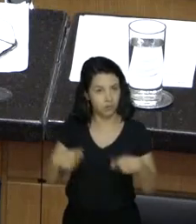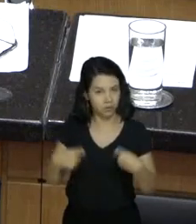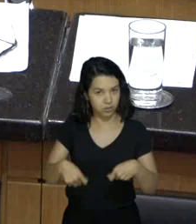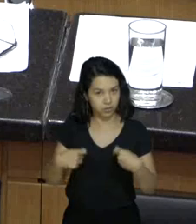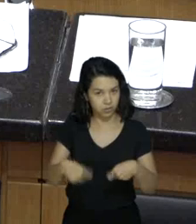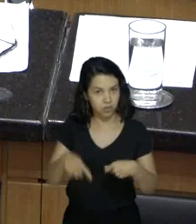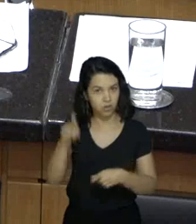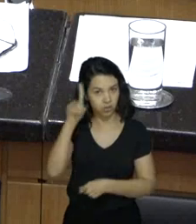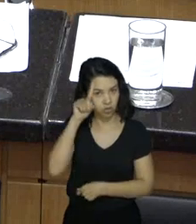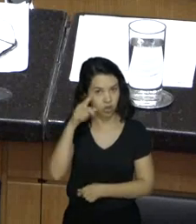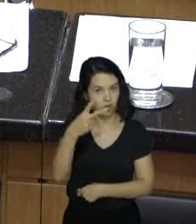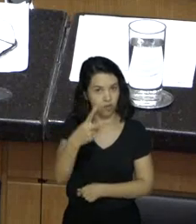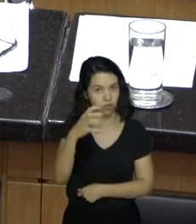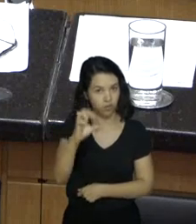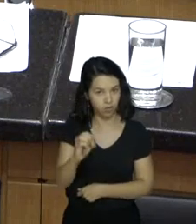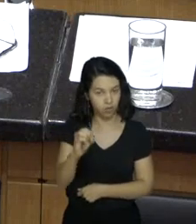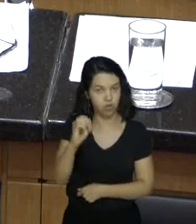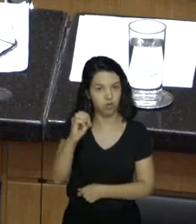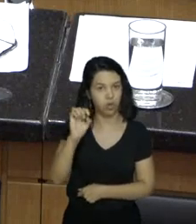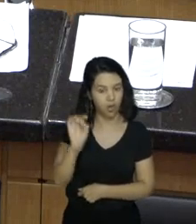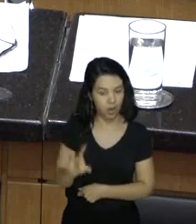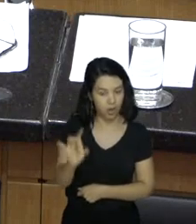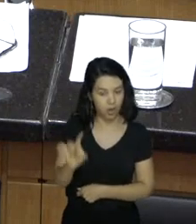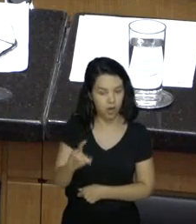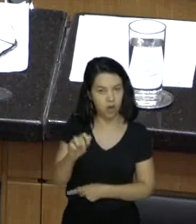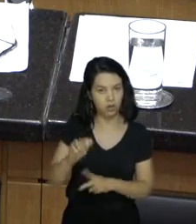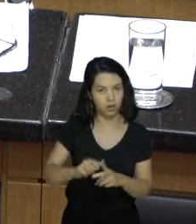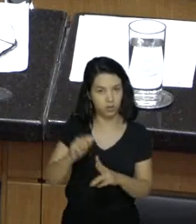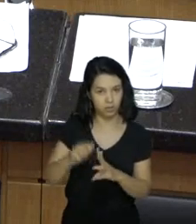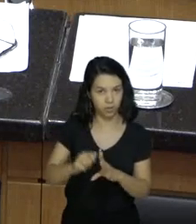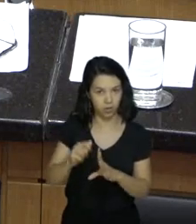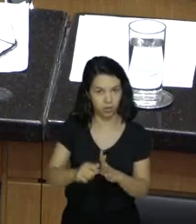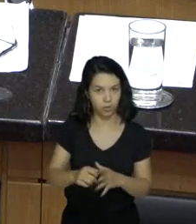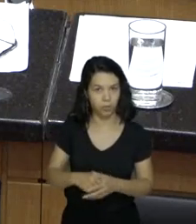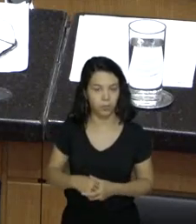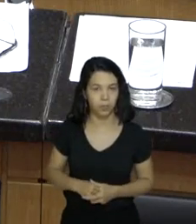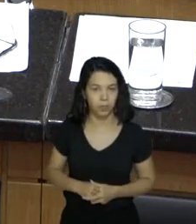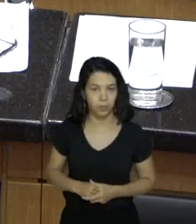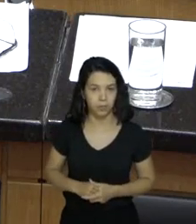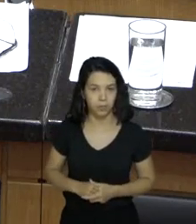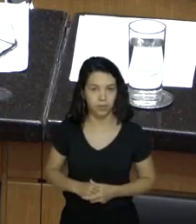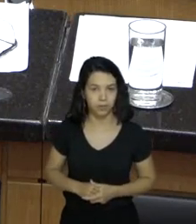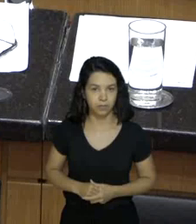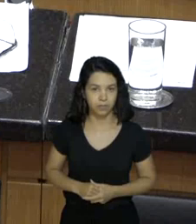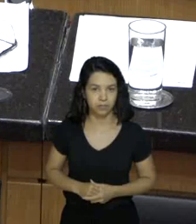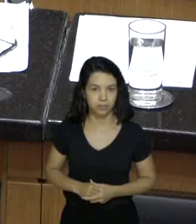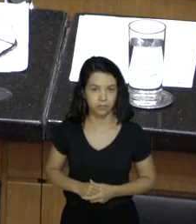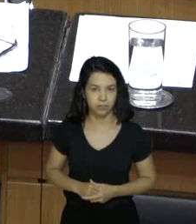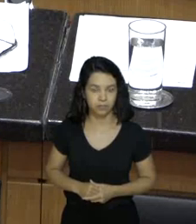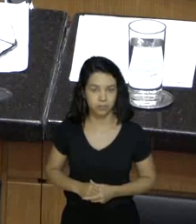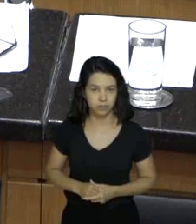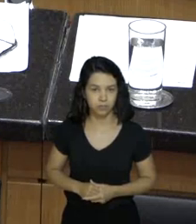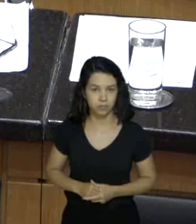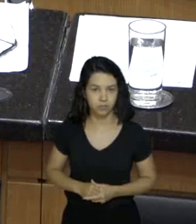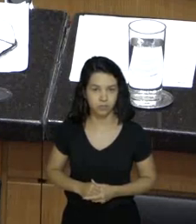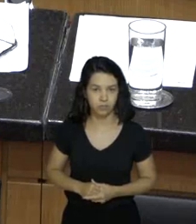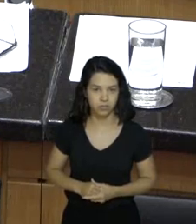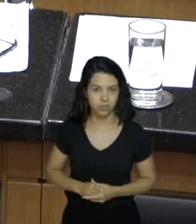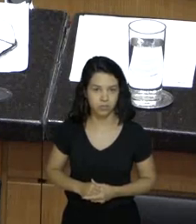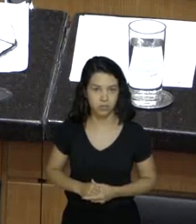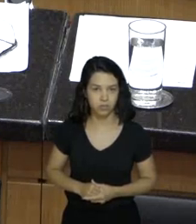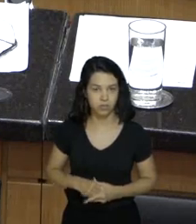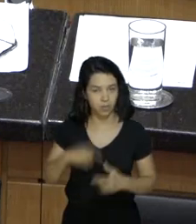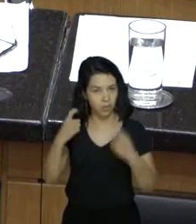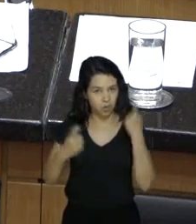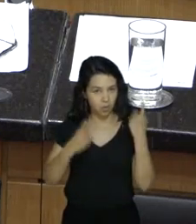dia 20 de cada mês. Ora, dia 20 de cada mês. Ora, não há